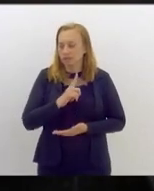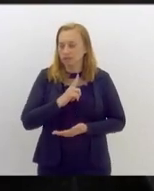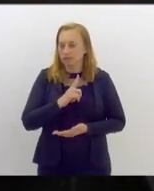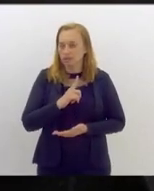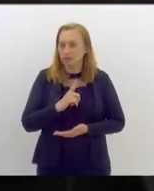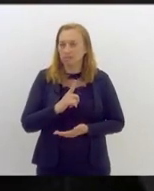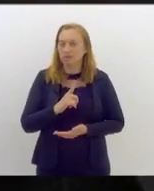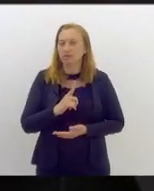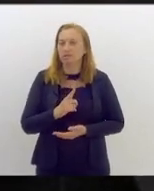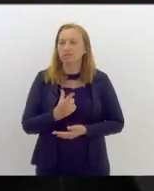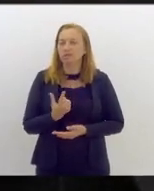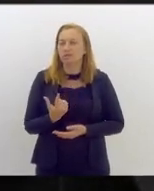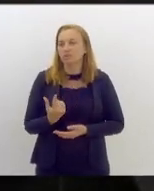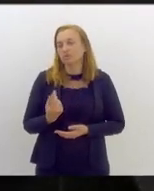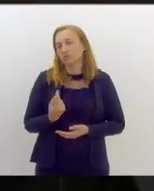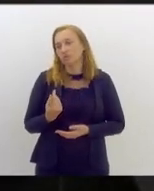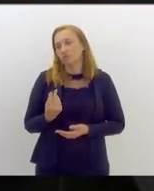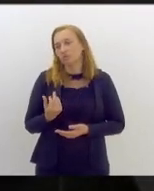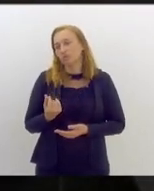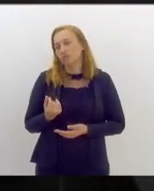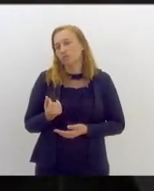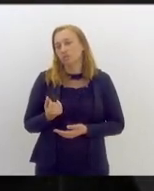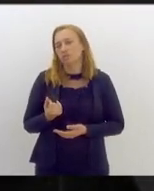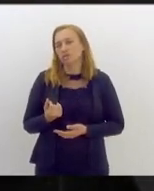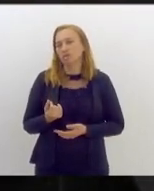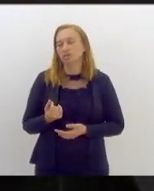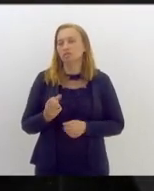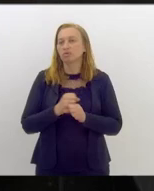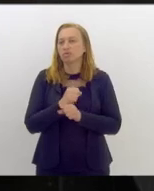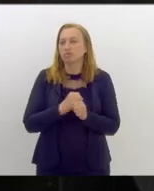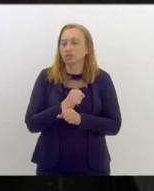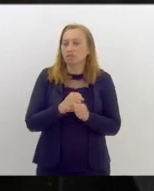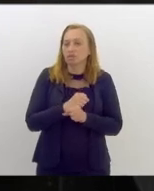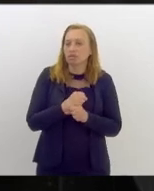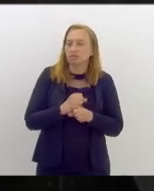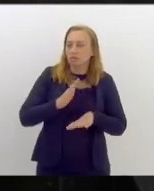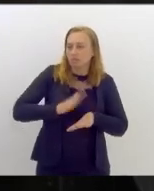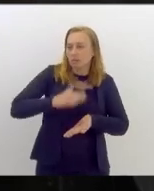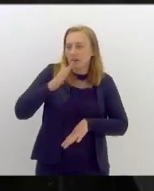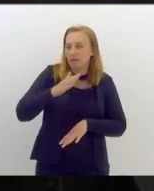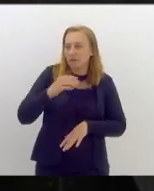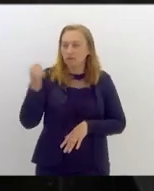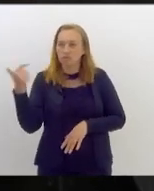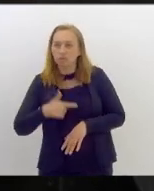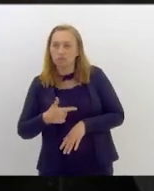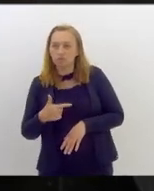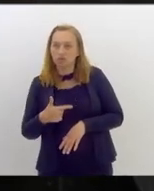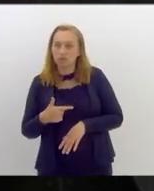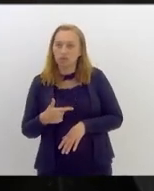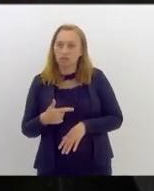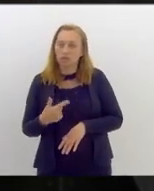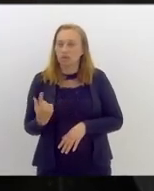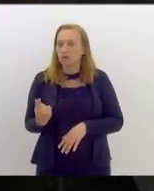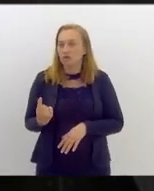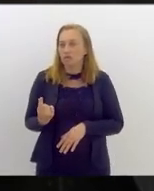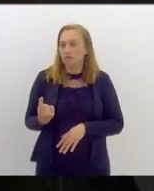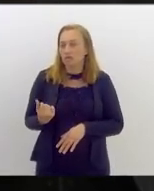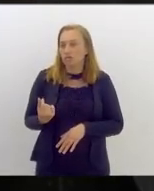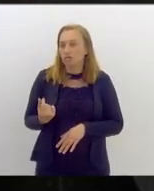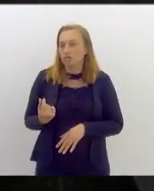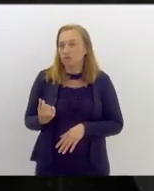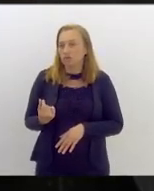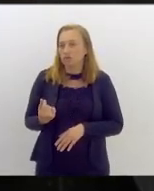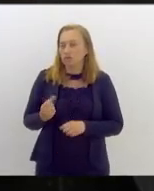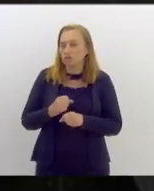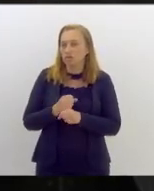corrente líquida do ano for maior que a receita corrente líquida do